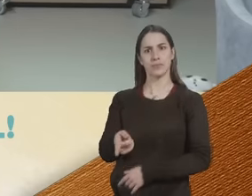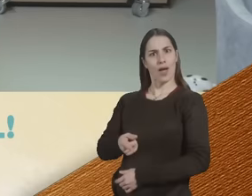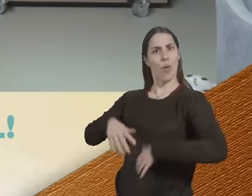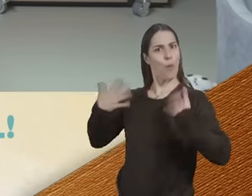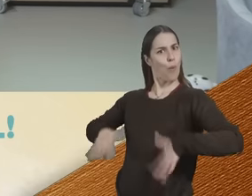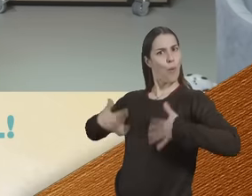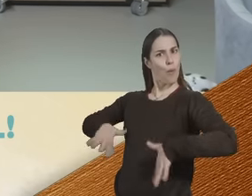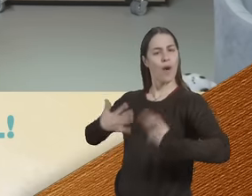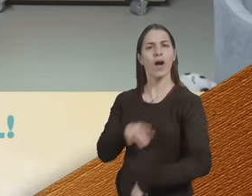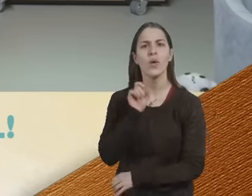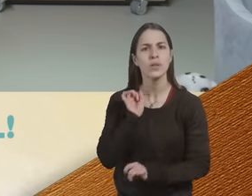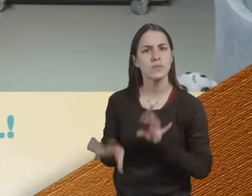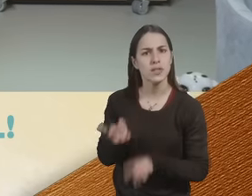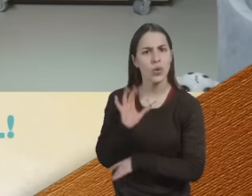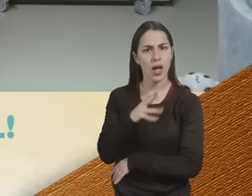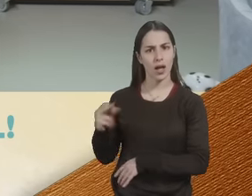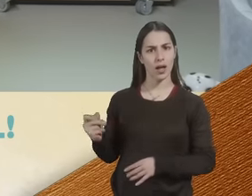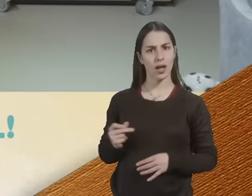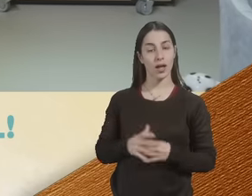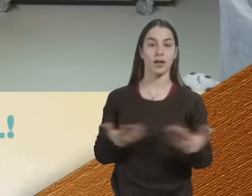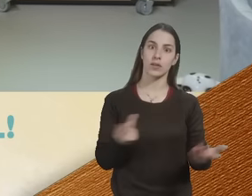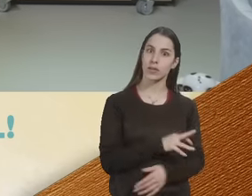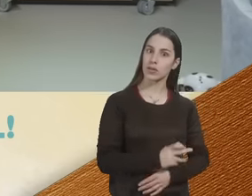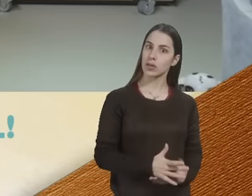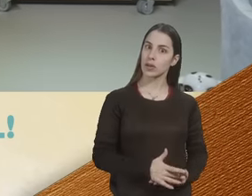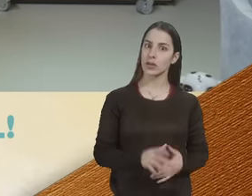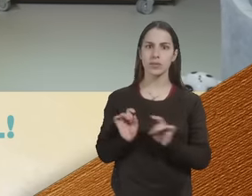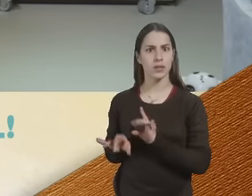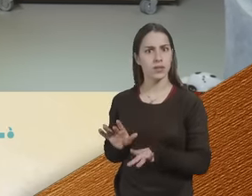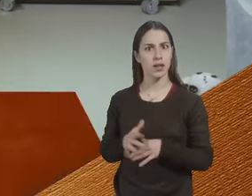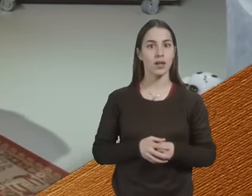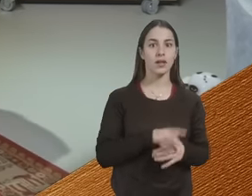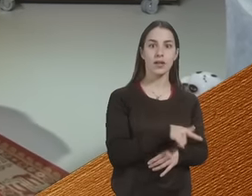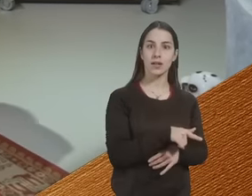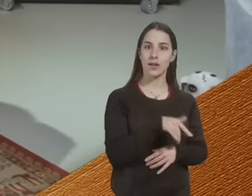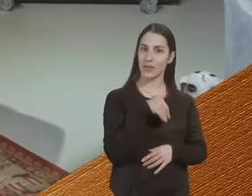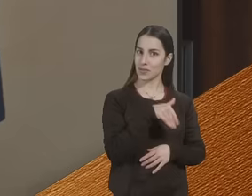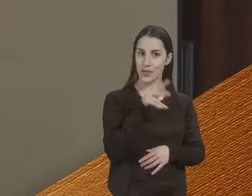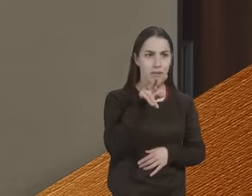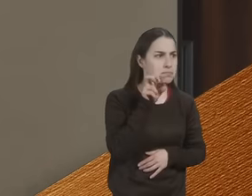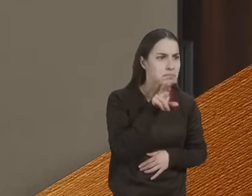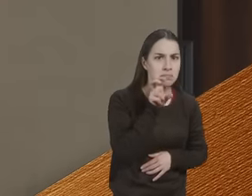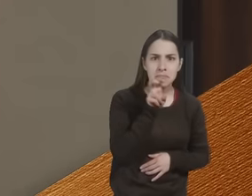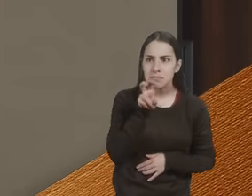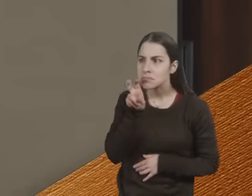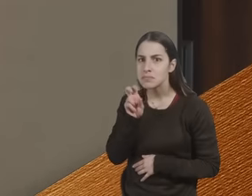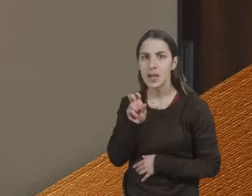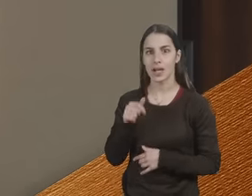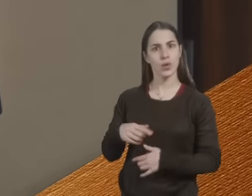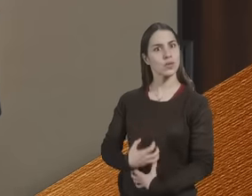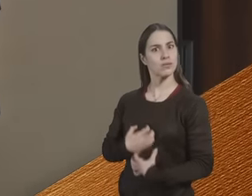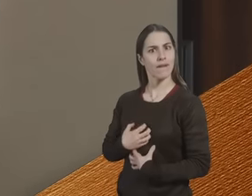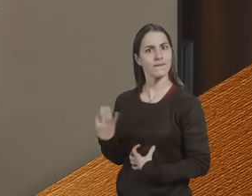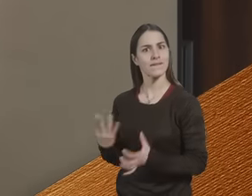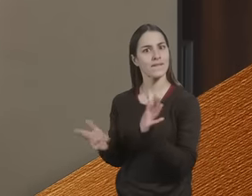impressionante. O que é que foi, Joana? Vitor. O que é que se está a passar? Está a sentir este cheiro. Estou a sentir, sim,